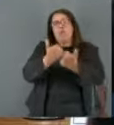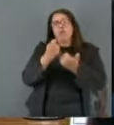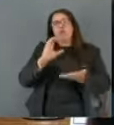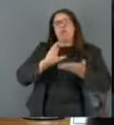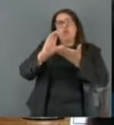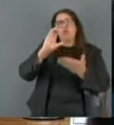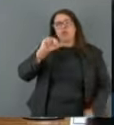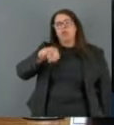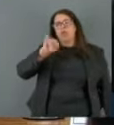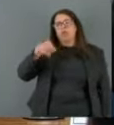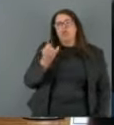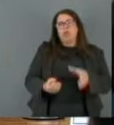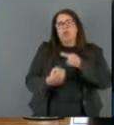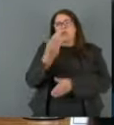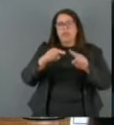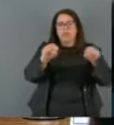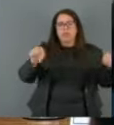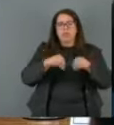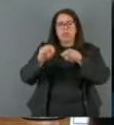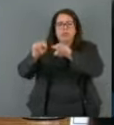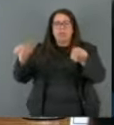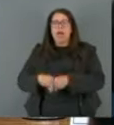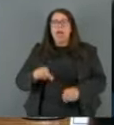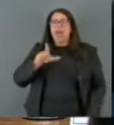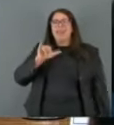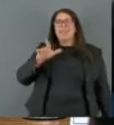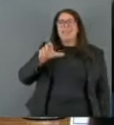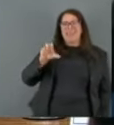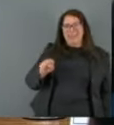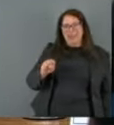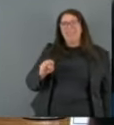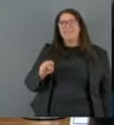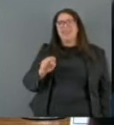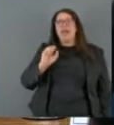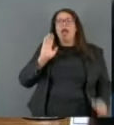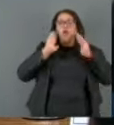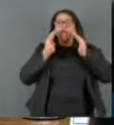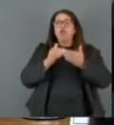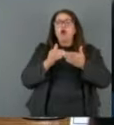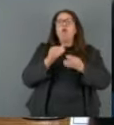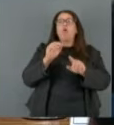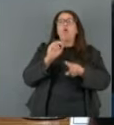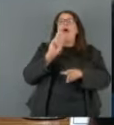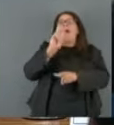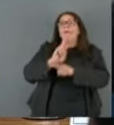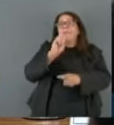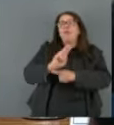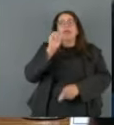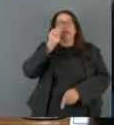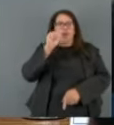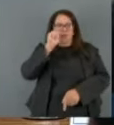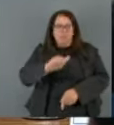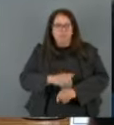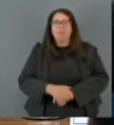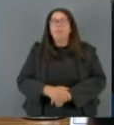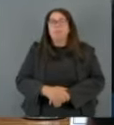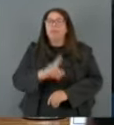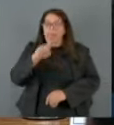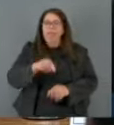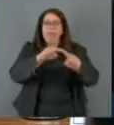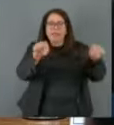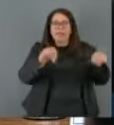CNJ, a instalação das salas lilás, porque não podemos ter, por falta de verbas, delegacias da mulher em todos os estados, mas elas